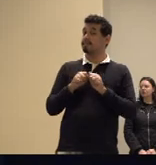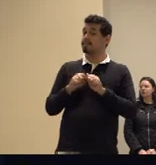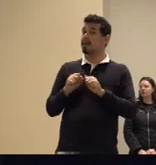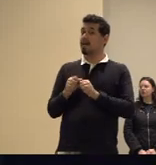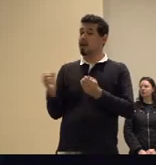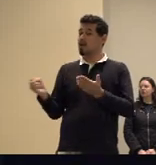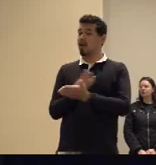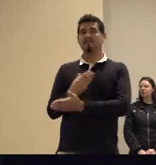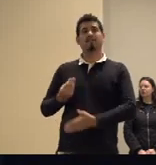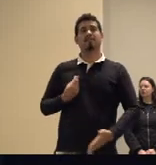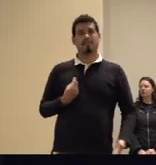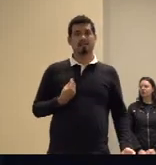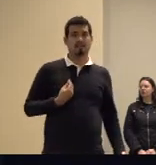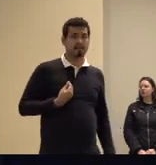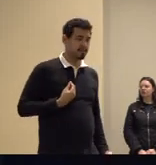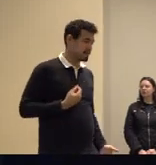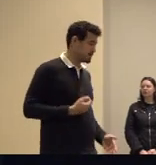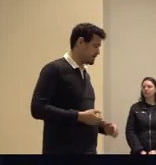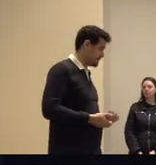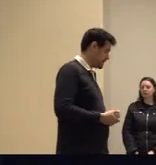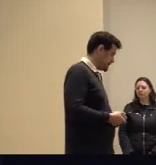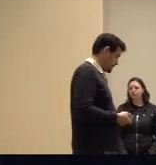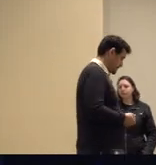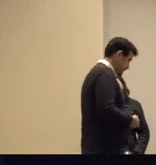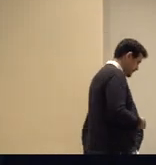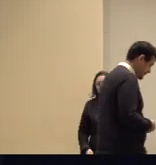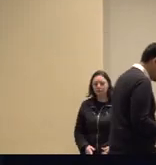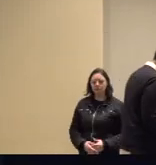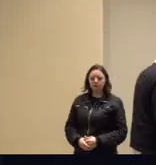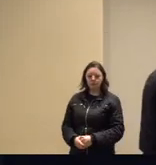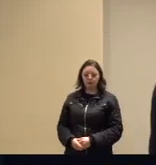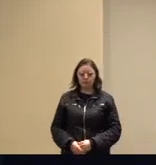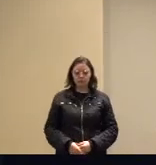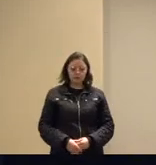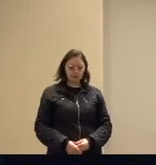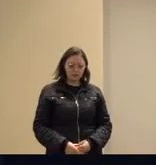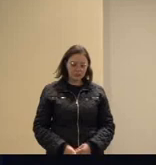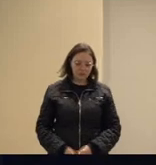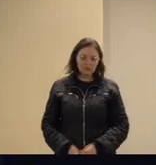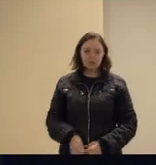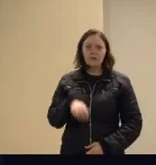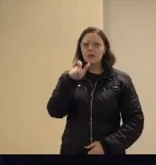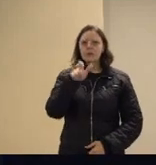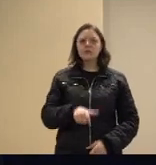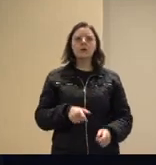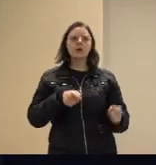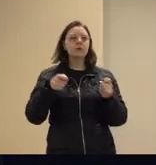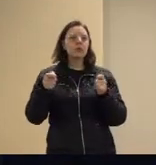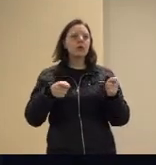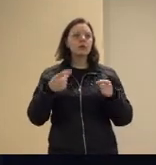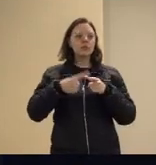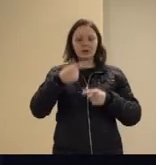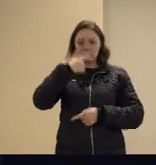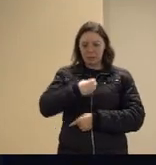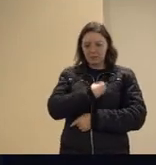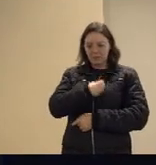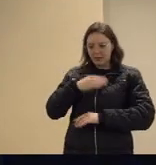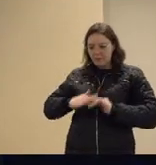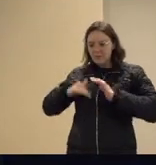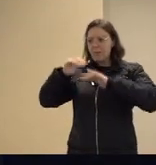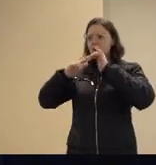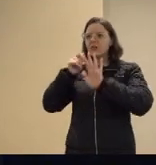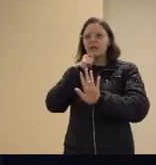nova vida, de administrar uma nova vida, se nem a dela está em formação.